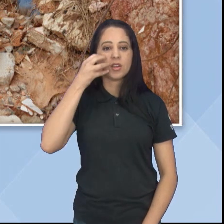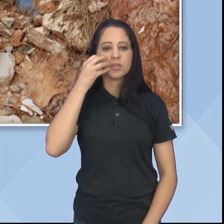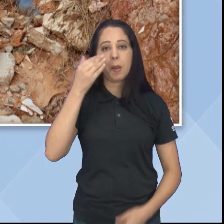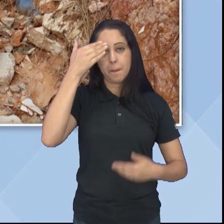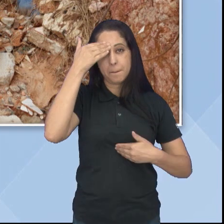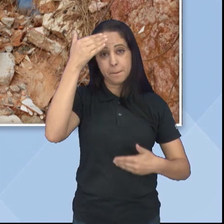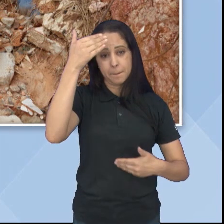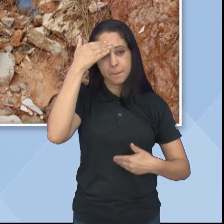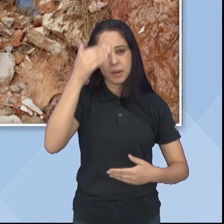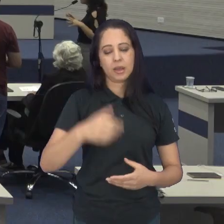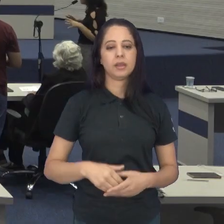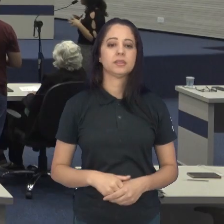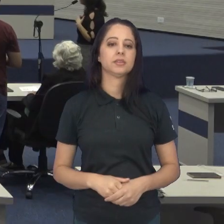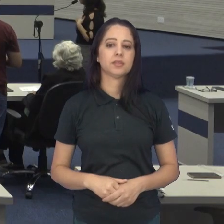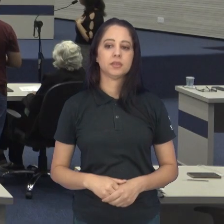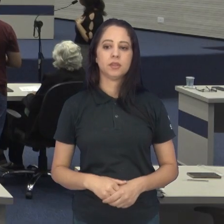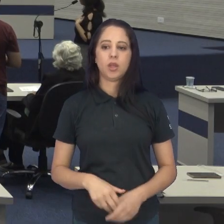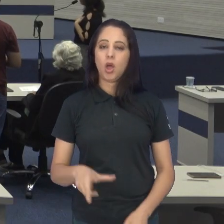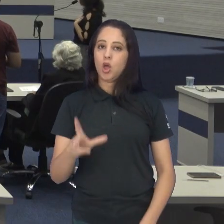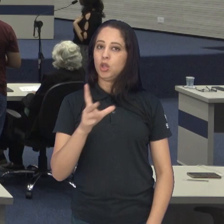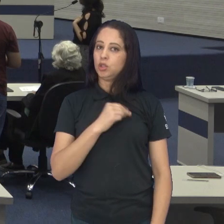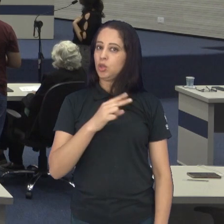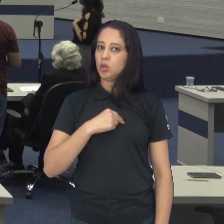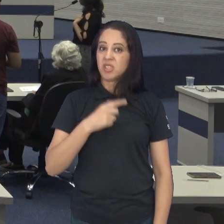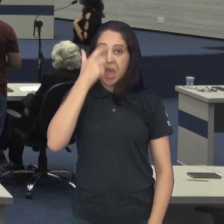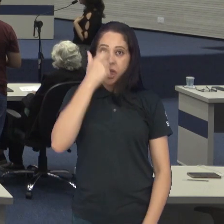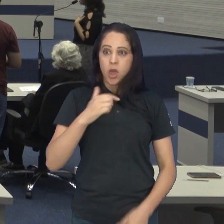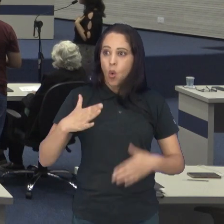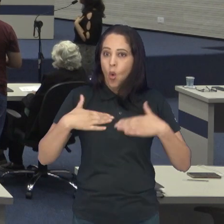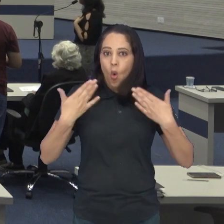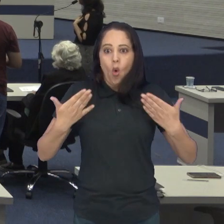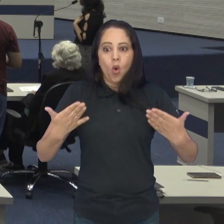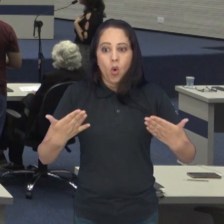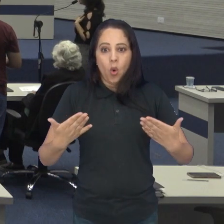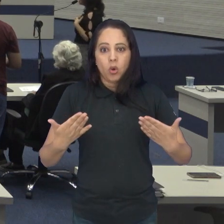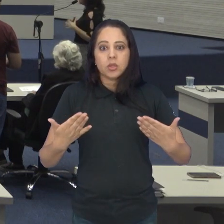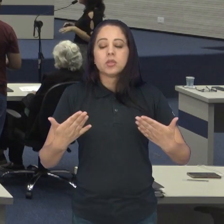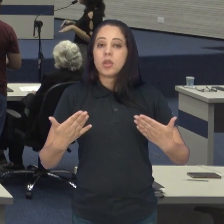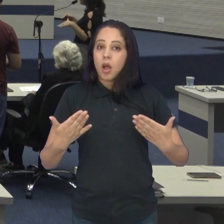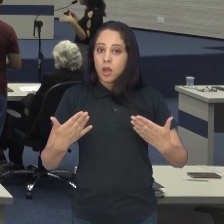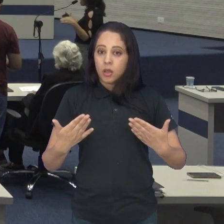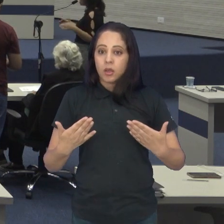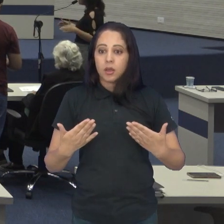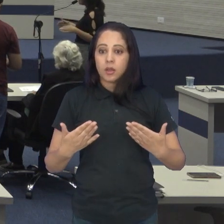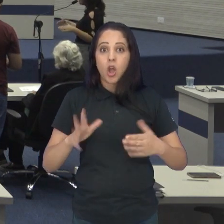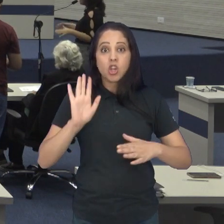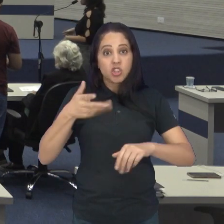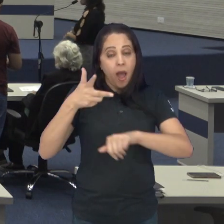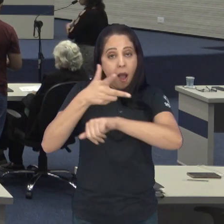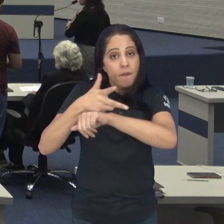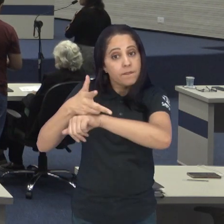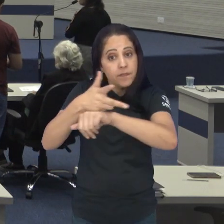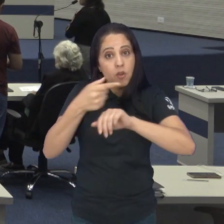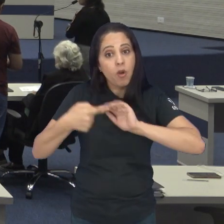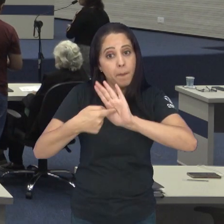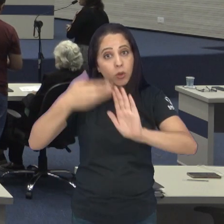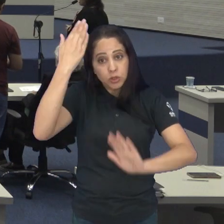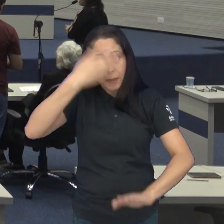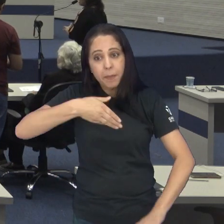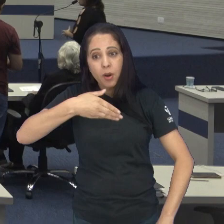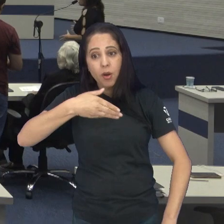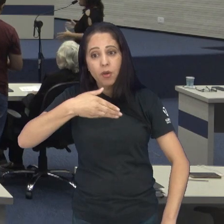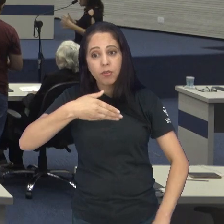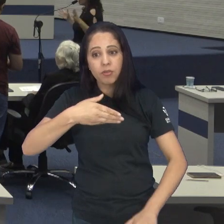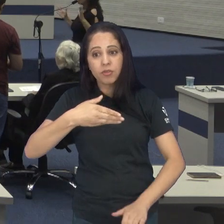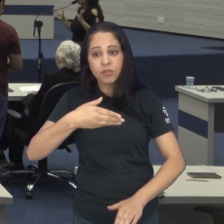Obrigada. É impressionante, eu fico assustada. E olha que a gente anda pela cidade. E está filmada agora, né, vereadora?